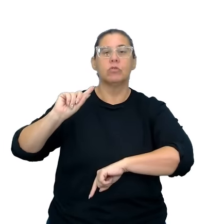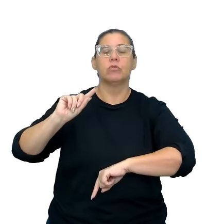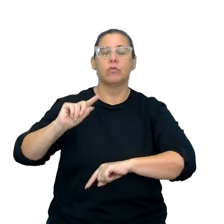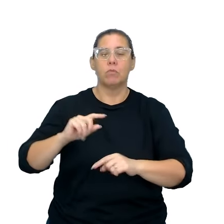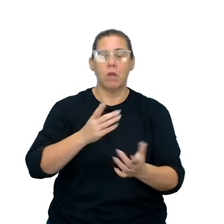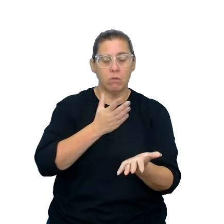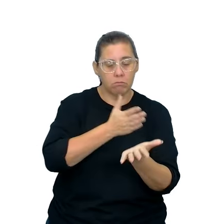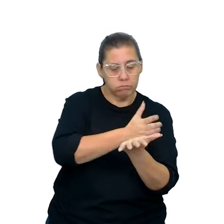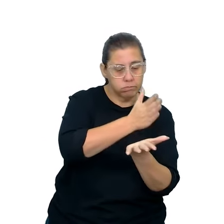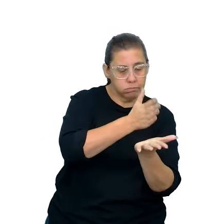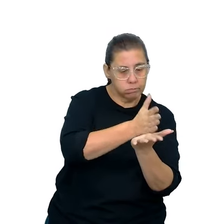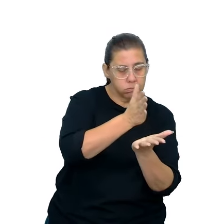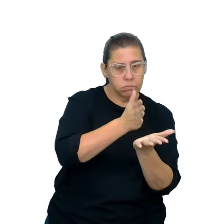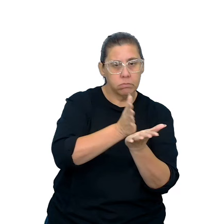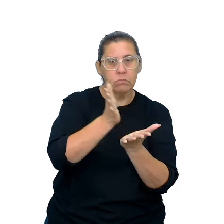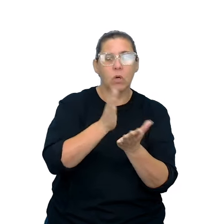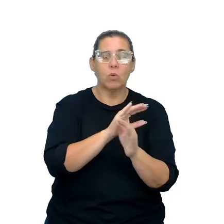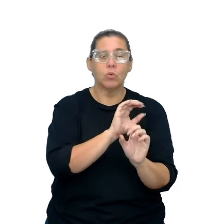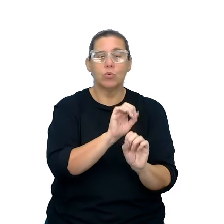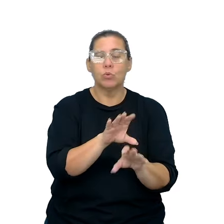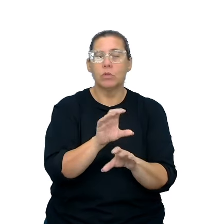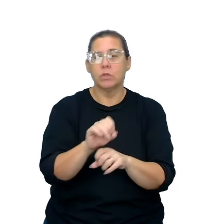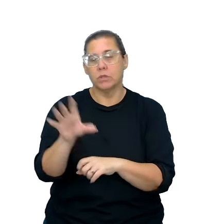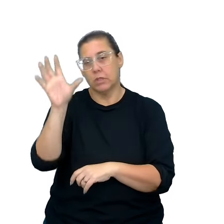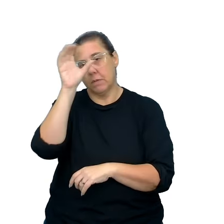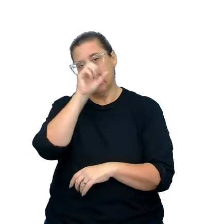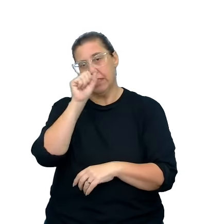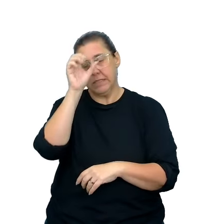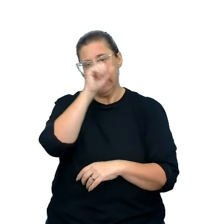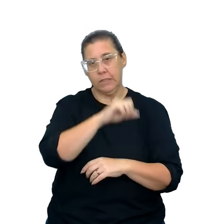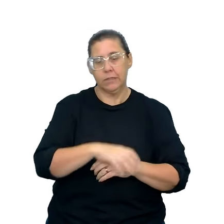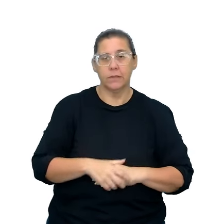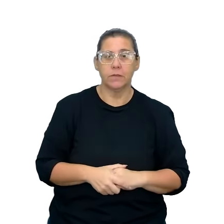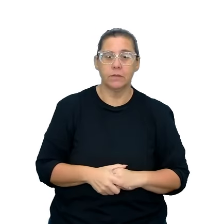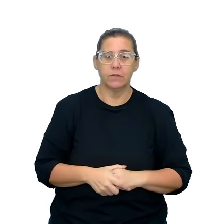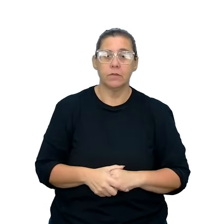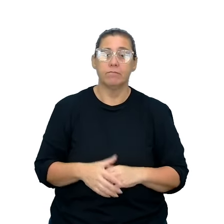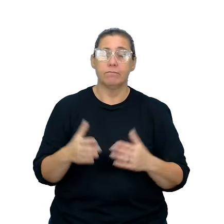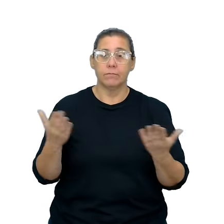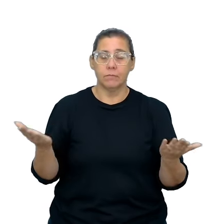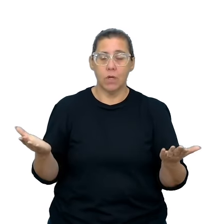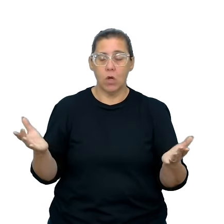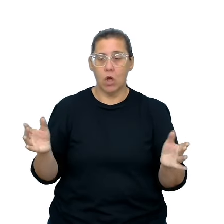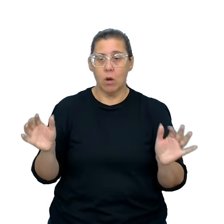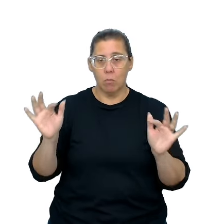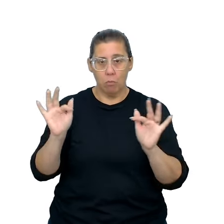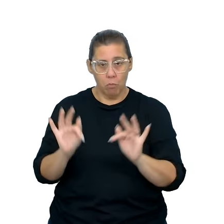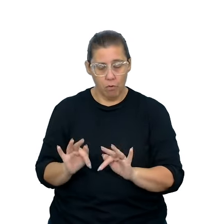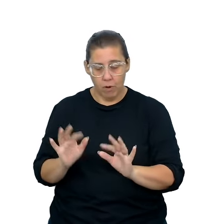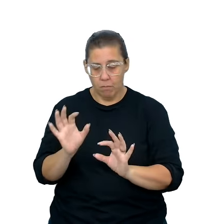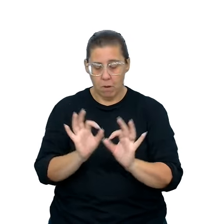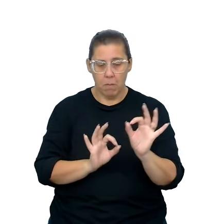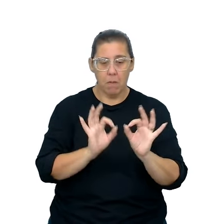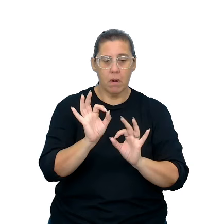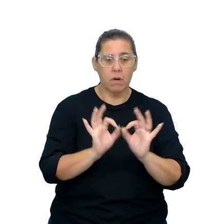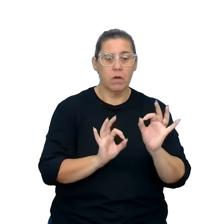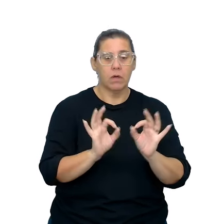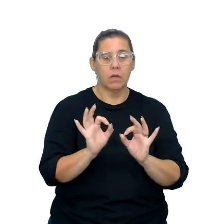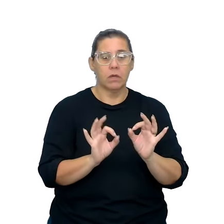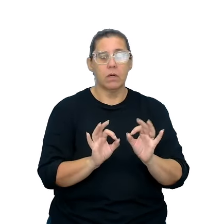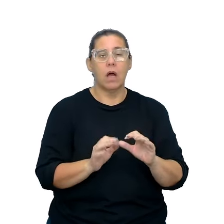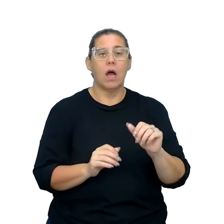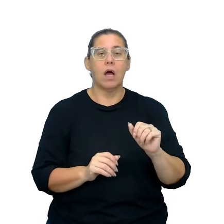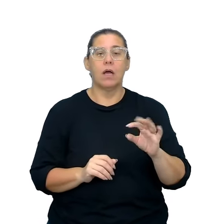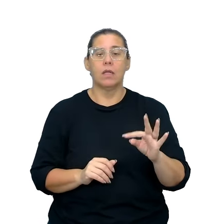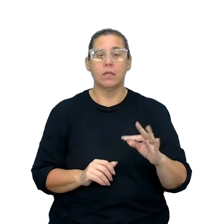interativo de ensino-aprendizagem mais significativo. E, por fim, a elaboração, né, do planejamento na